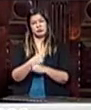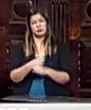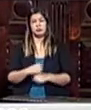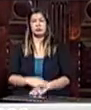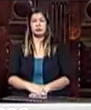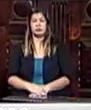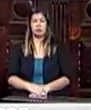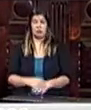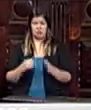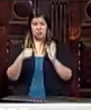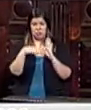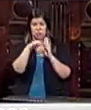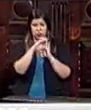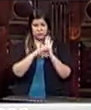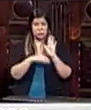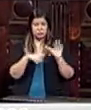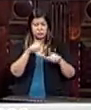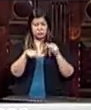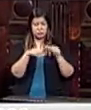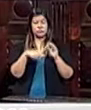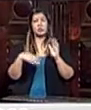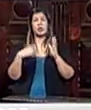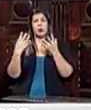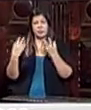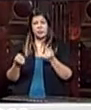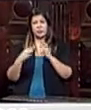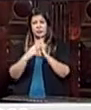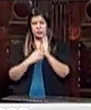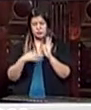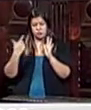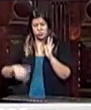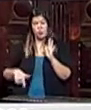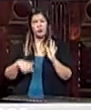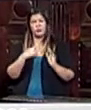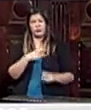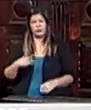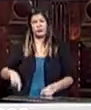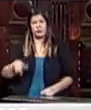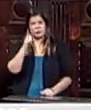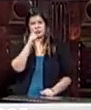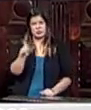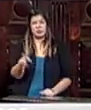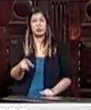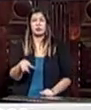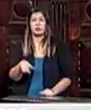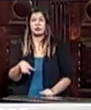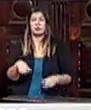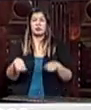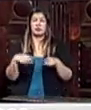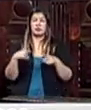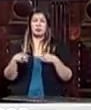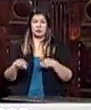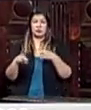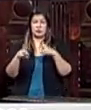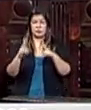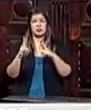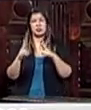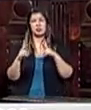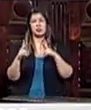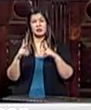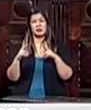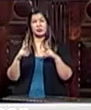Altera a Constituição, aprova a emenda da reeleição e é reeleito. E dá continuidade